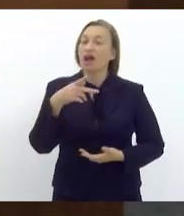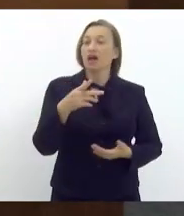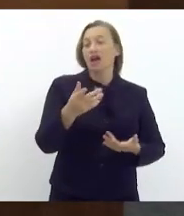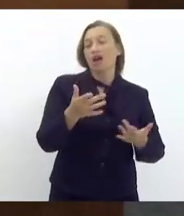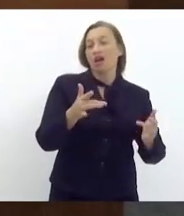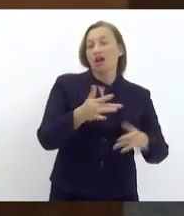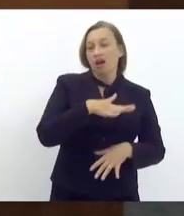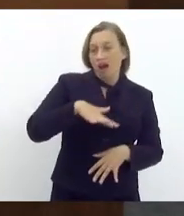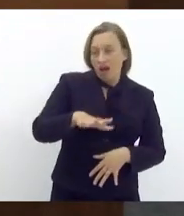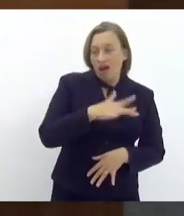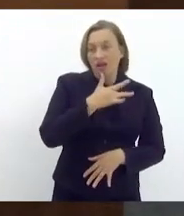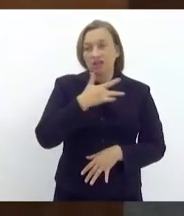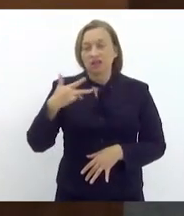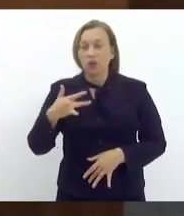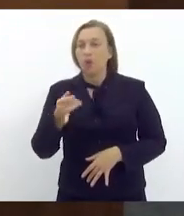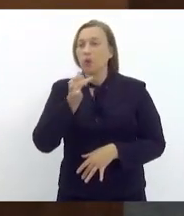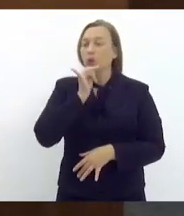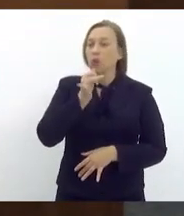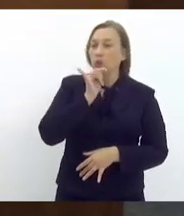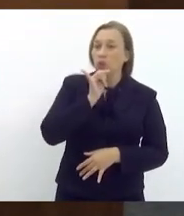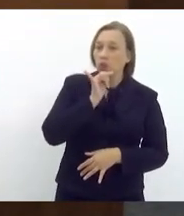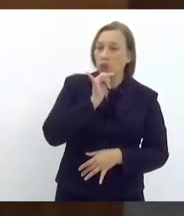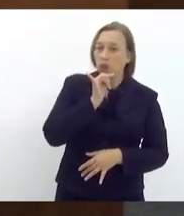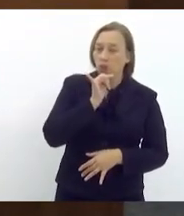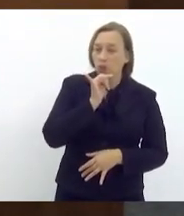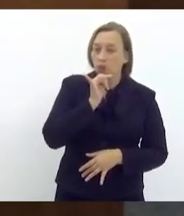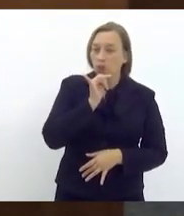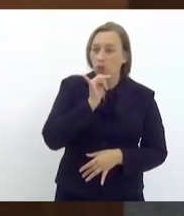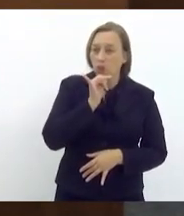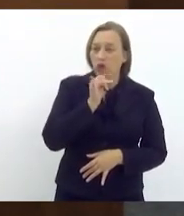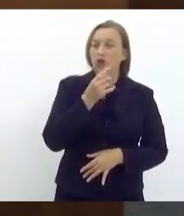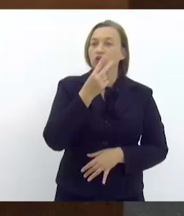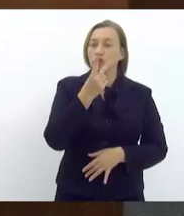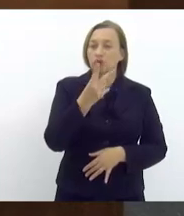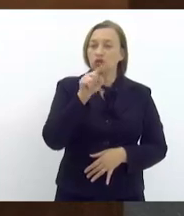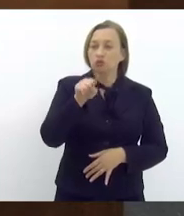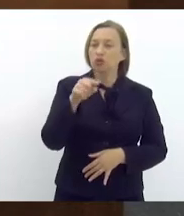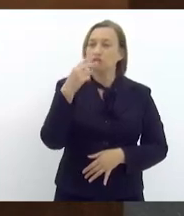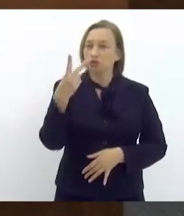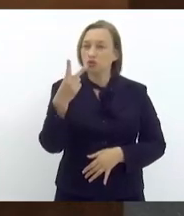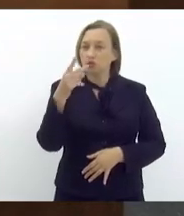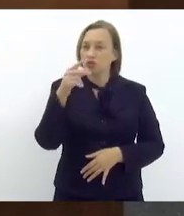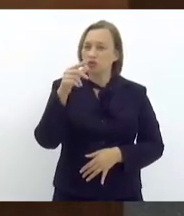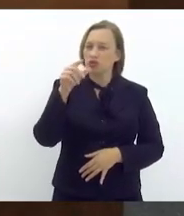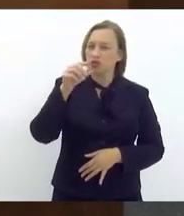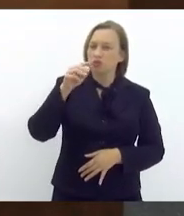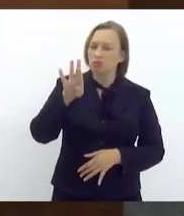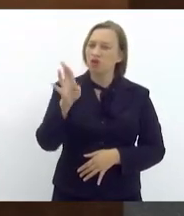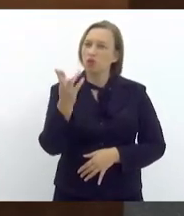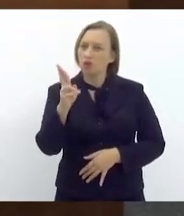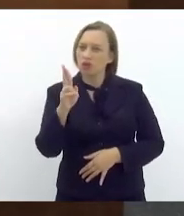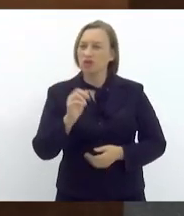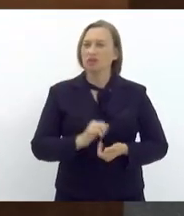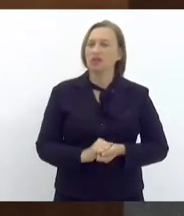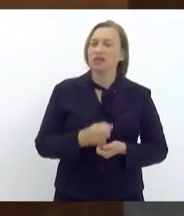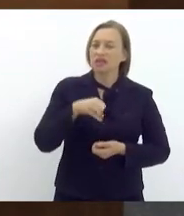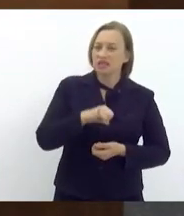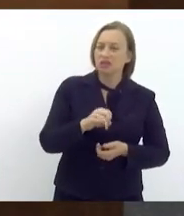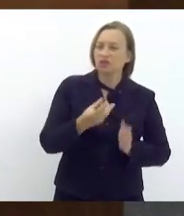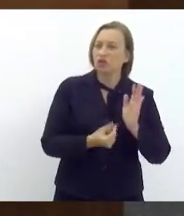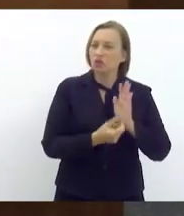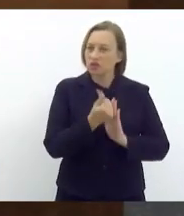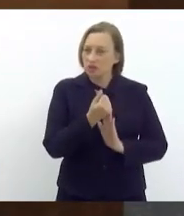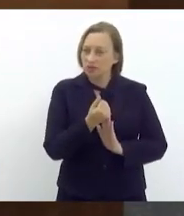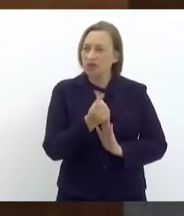exemplo o montante sobe para 2.2 bilhões então se hoje quem gere o orçamento